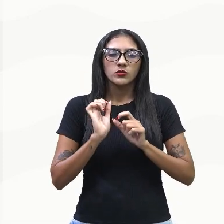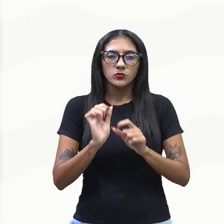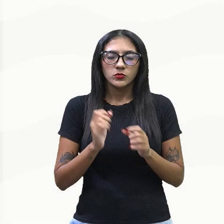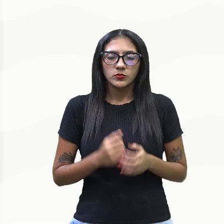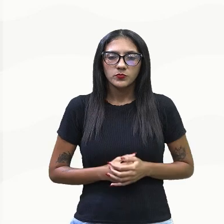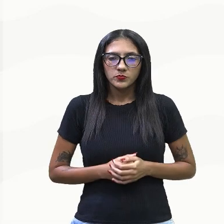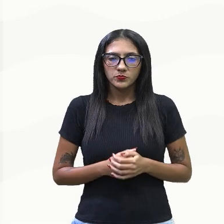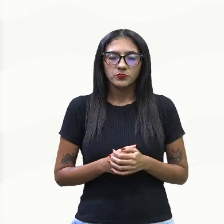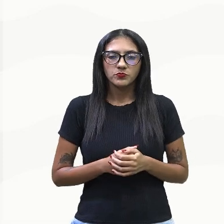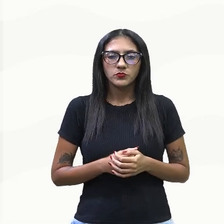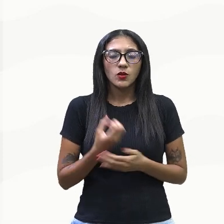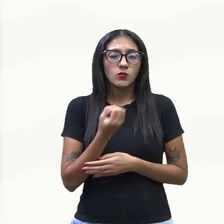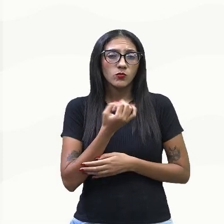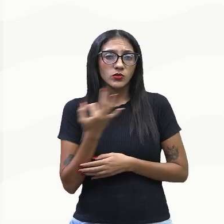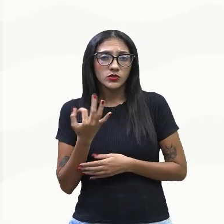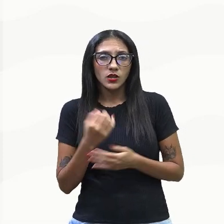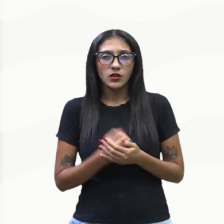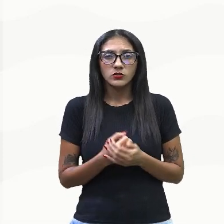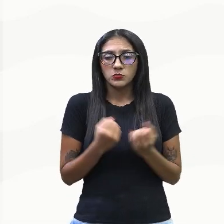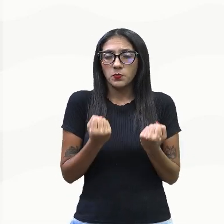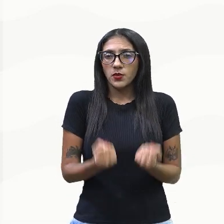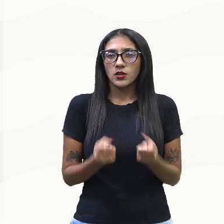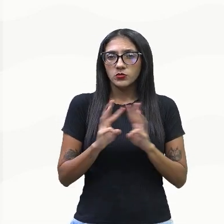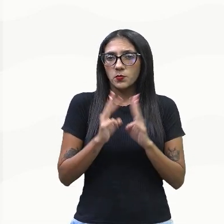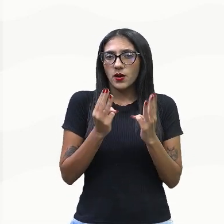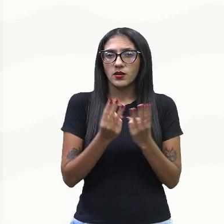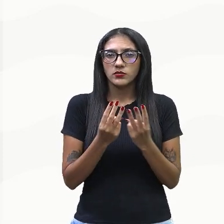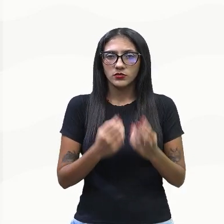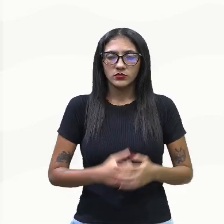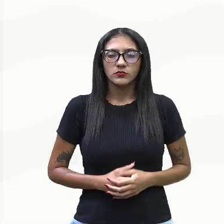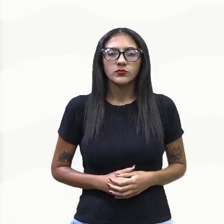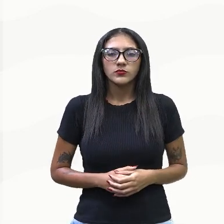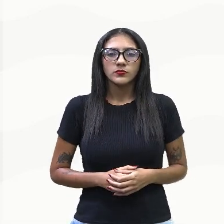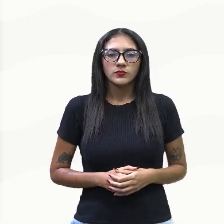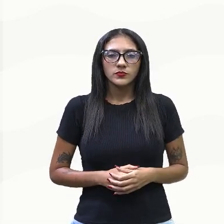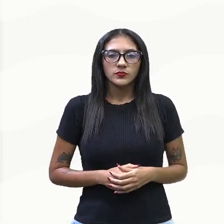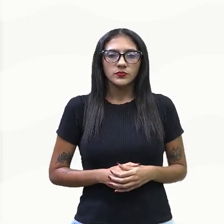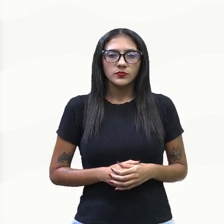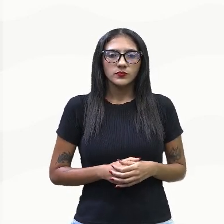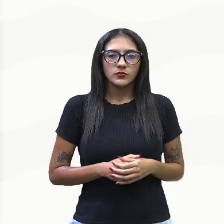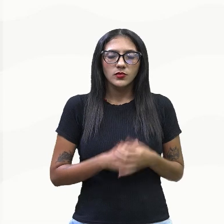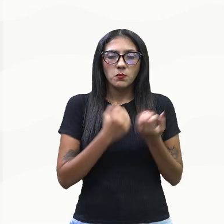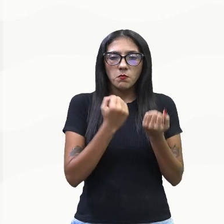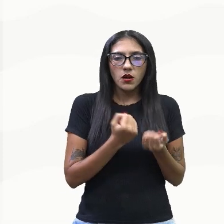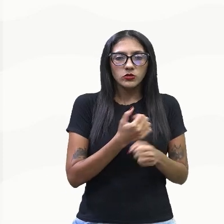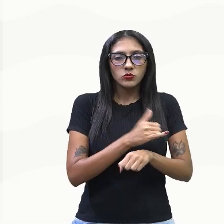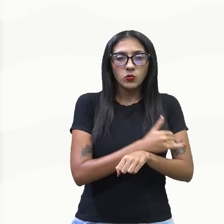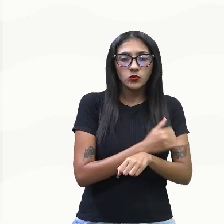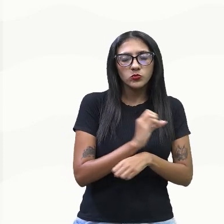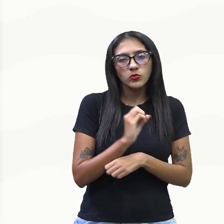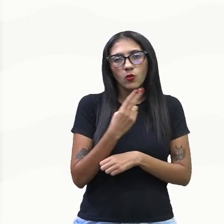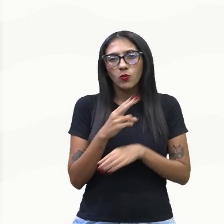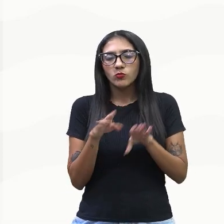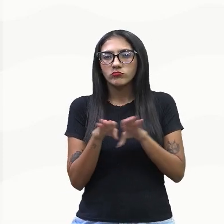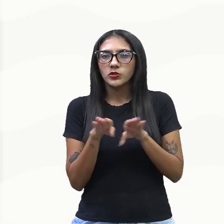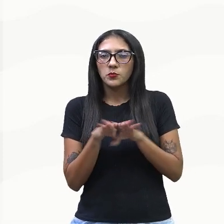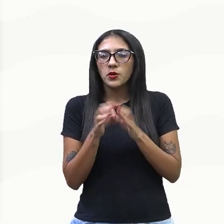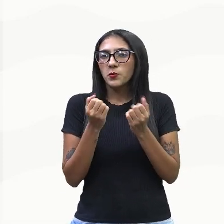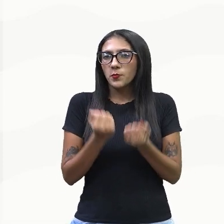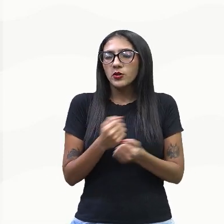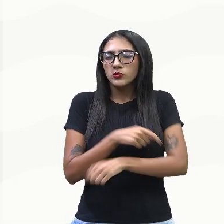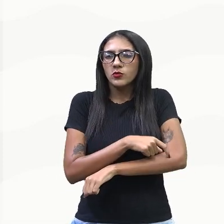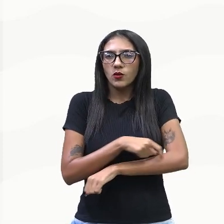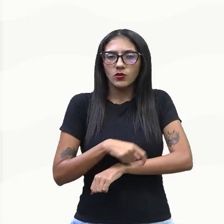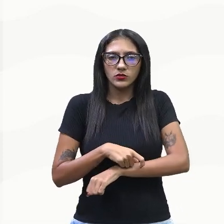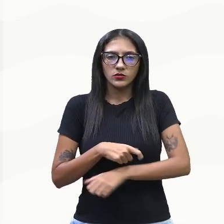quanto a pessoa tem de massa muscular. Olha aí, mais massa de gordura, mais massa óssea. Qual é a nossa